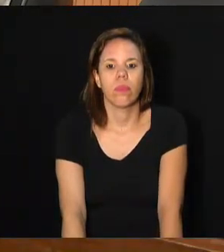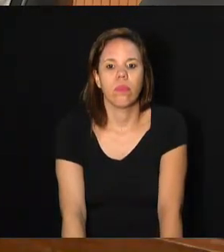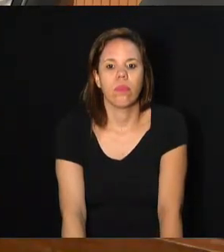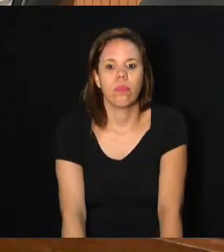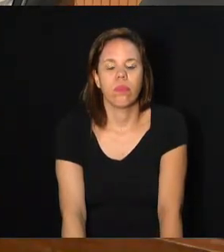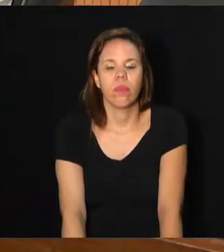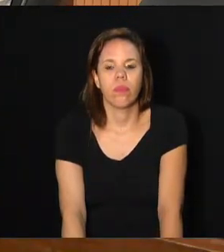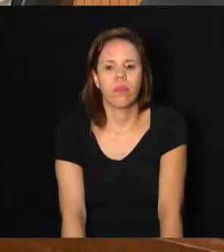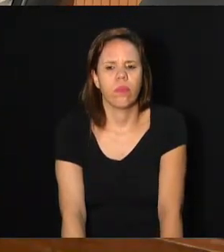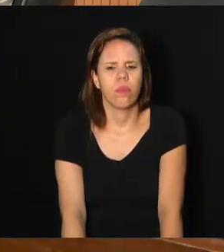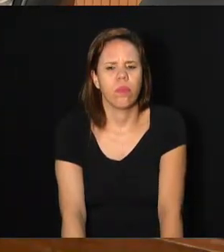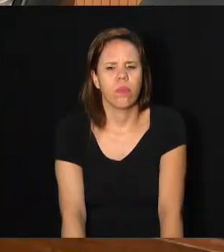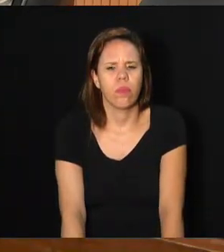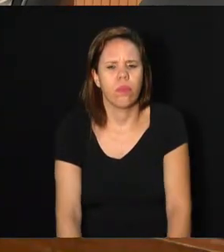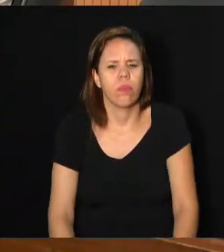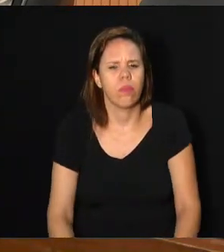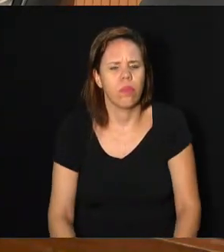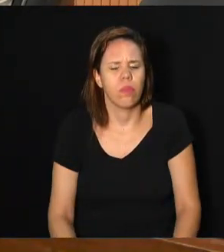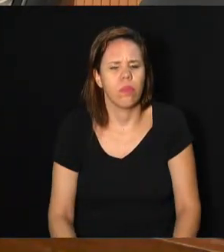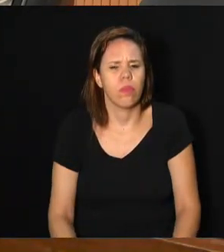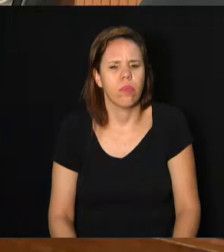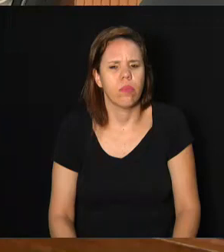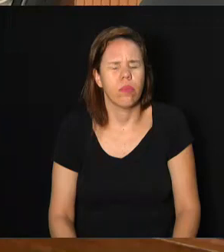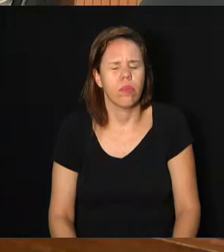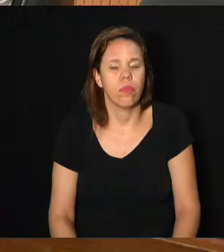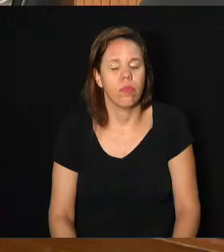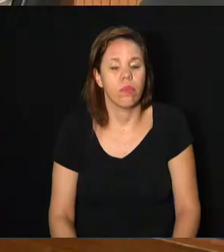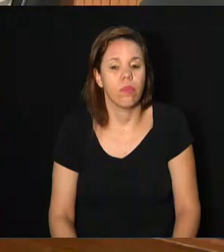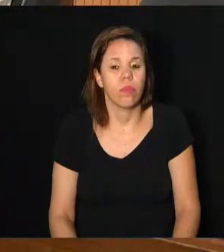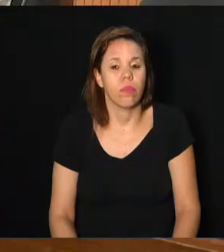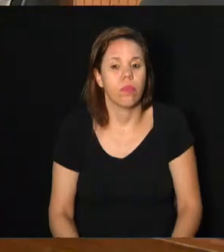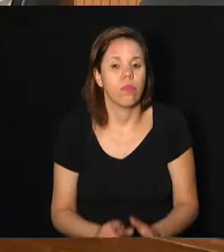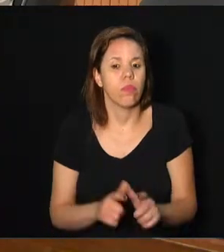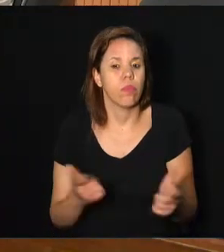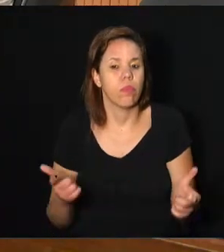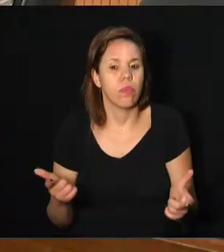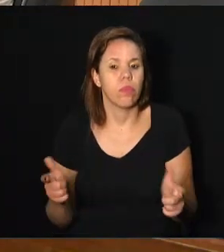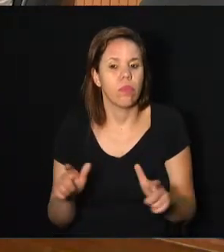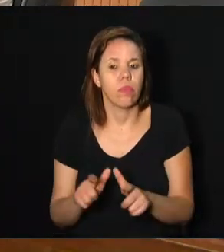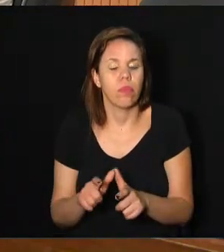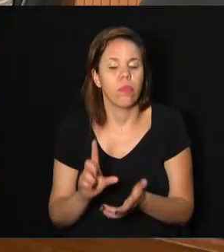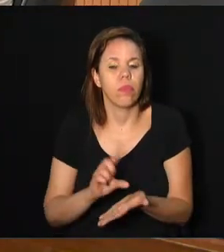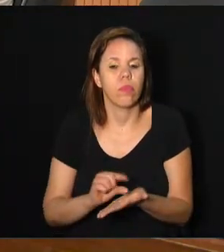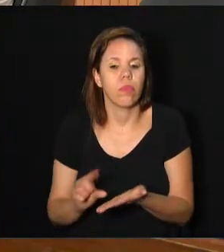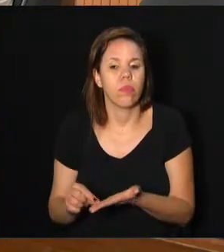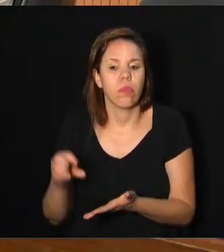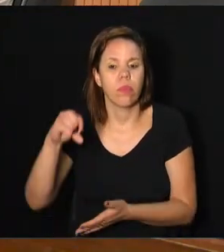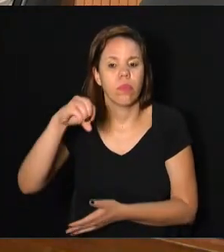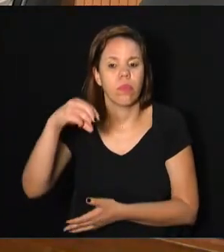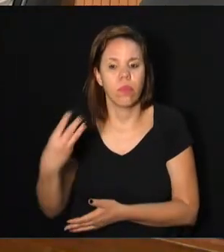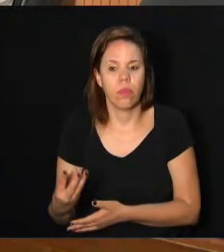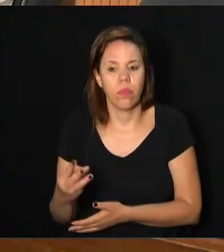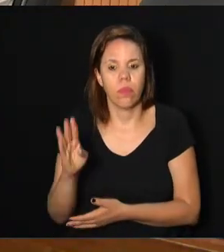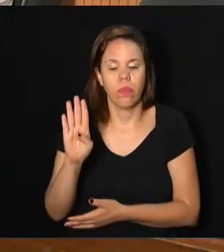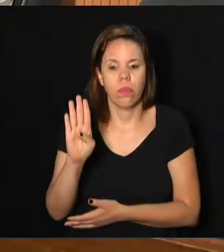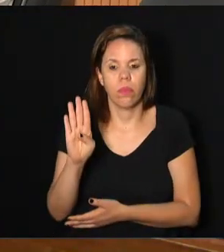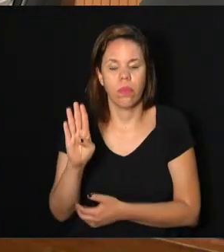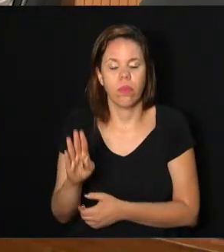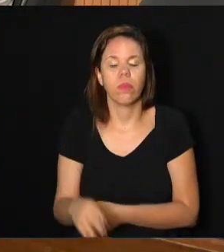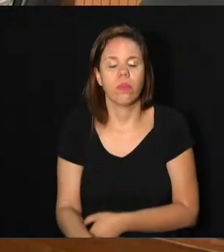Por isso que é bom a discussão, vereador. O artigo, olha lá, da maioria e minoria, artigo 93B.